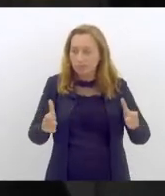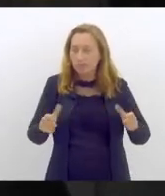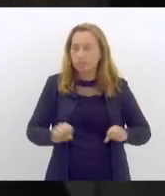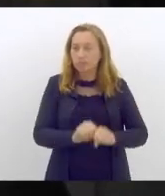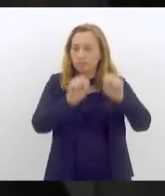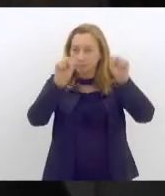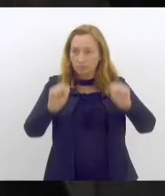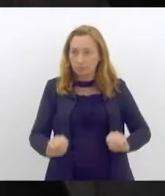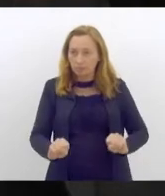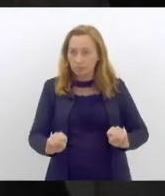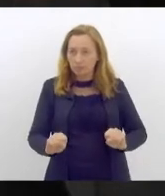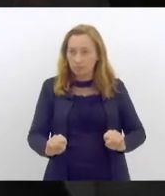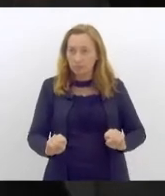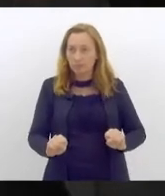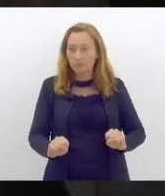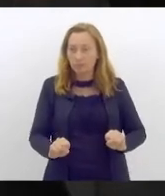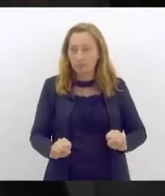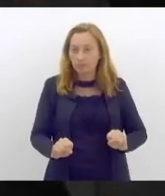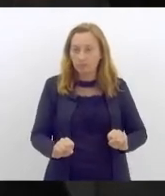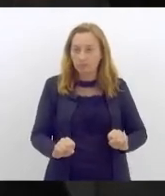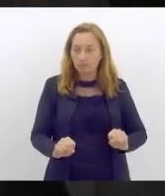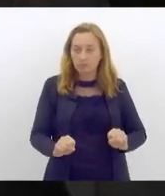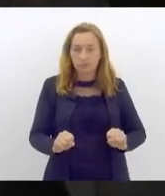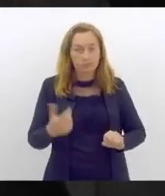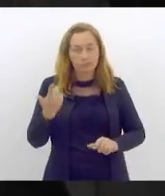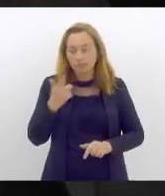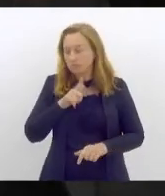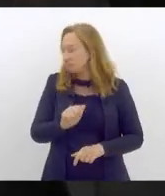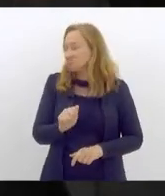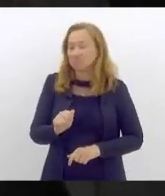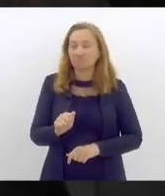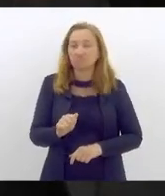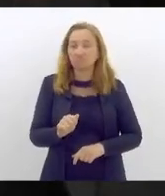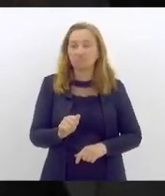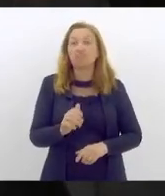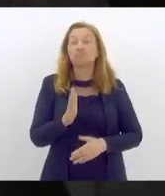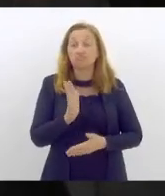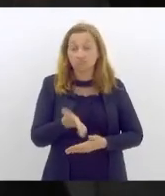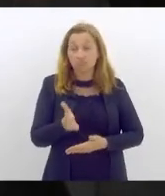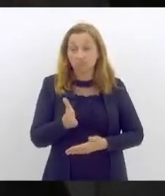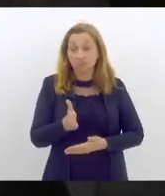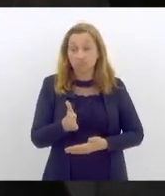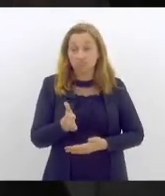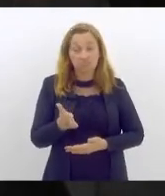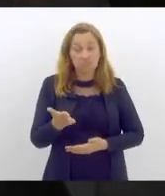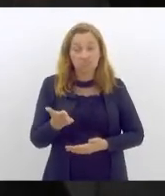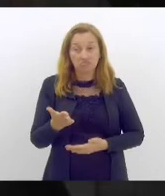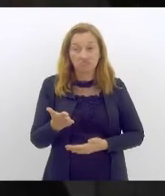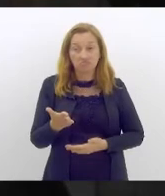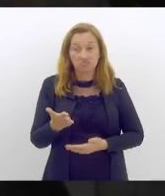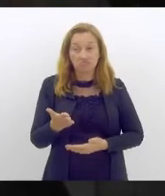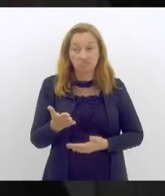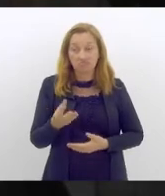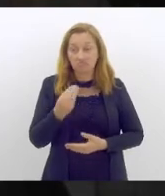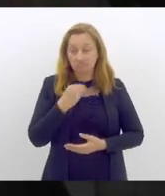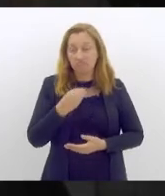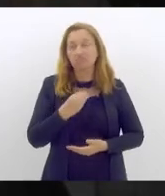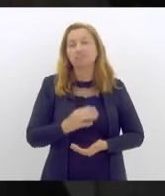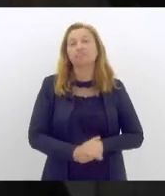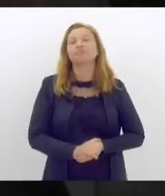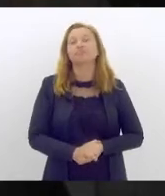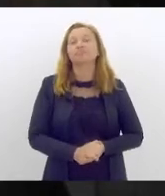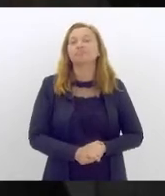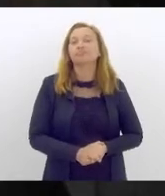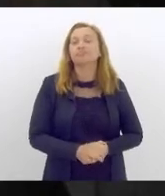sistema colapsaria e o sistema já tá colapsado então tô